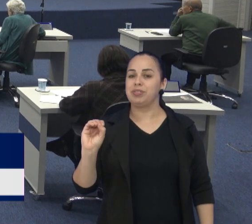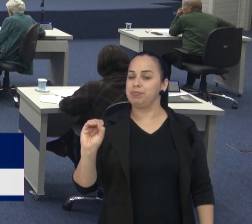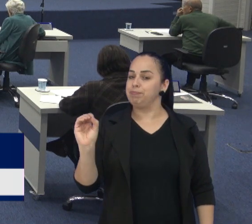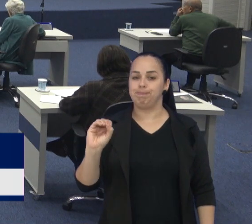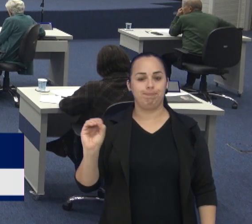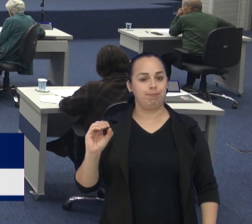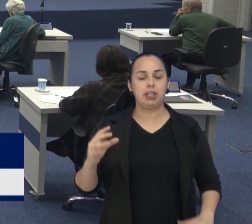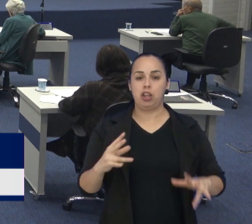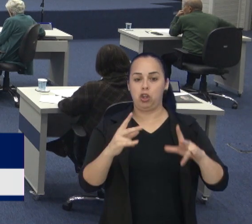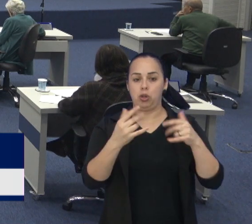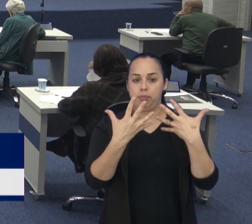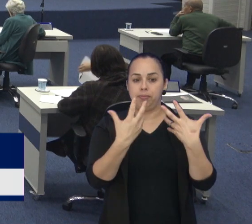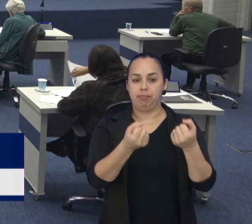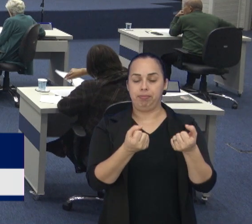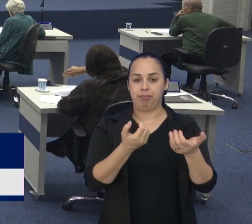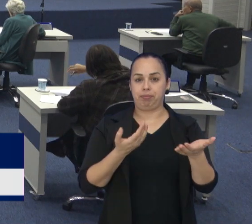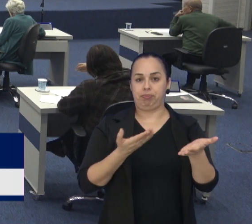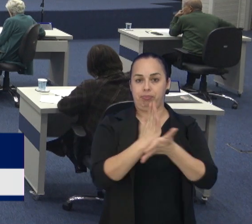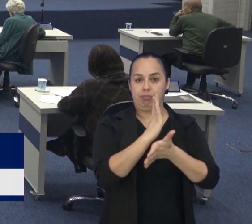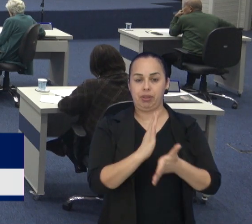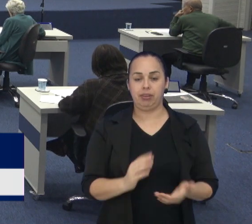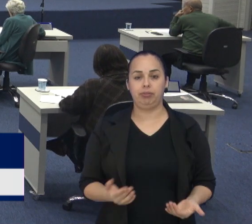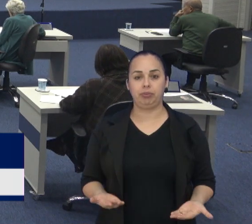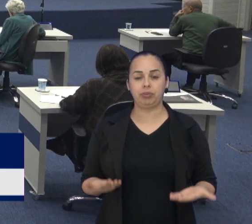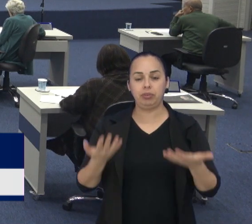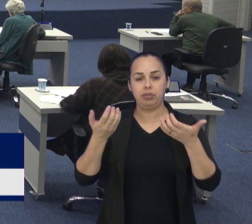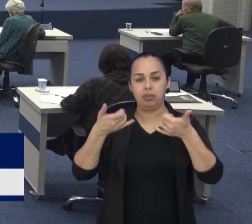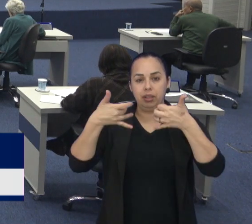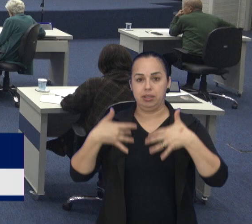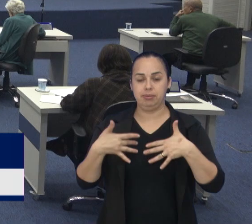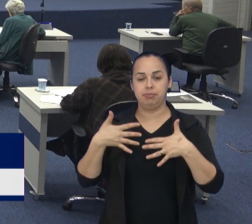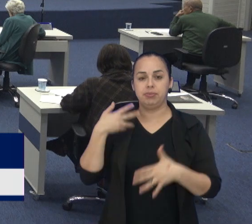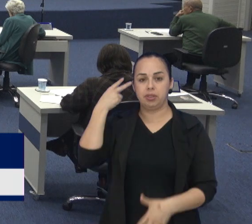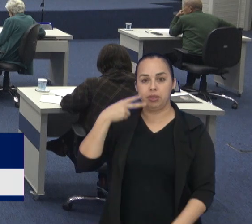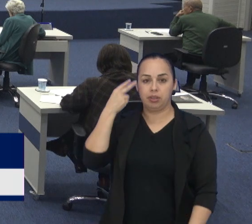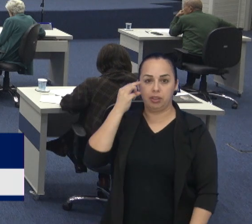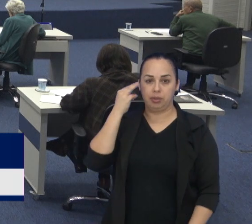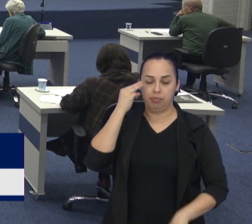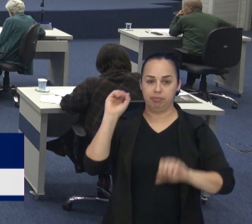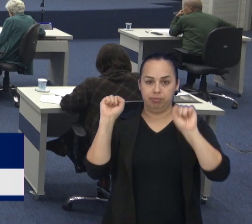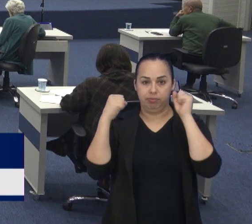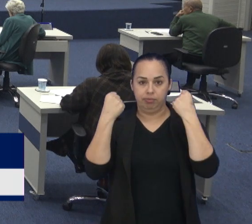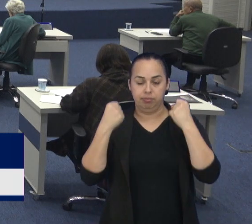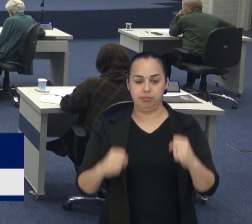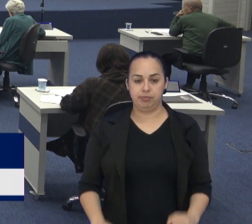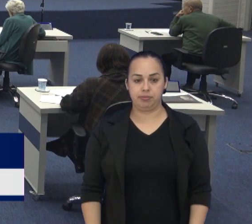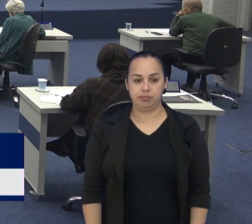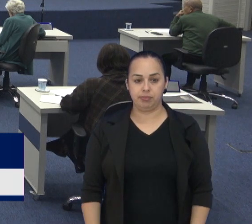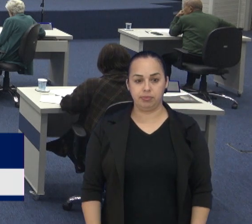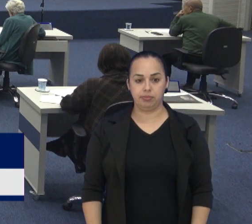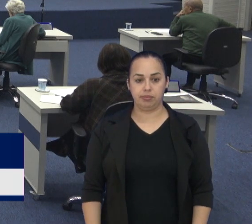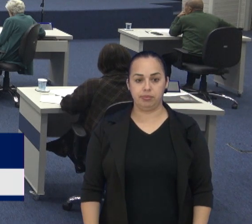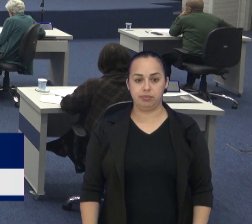voto contrário, está aprovado por unanimidade. Justificativa de votação, vereador Marcão da Academia.